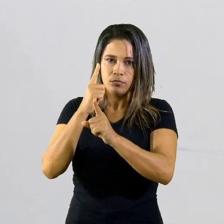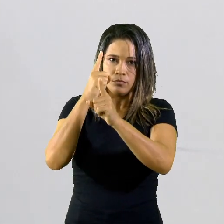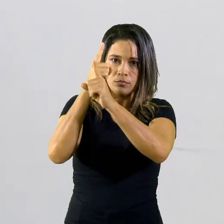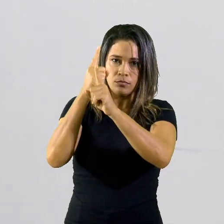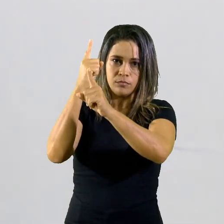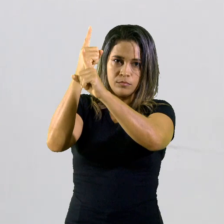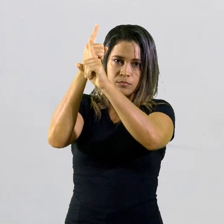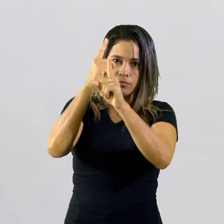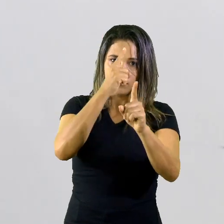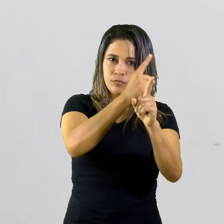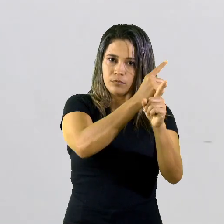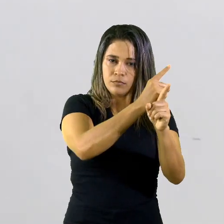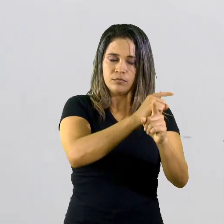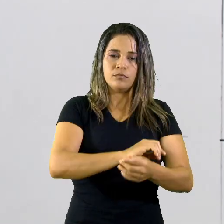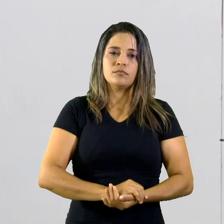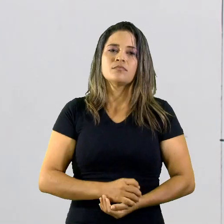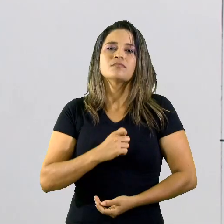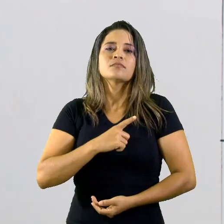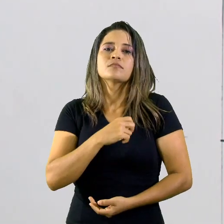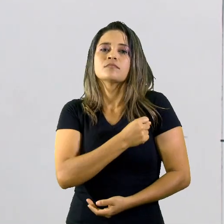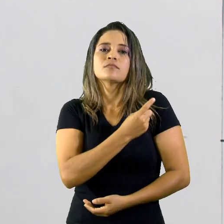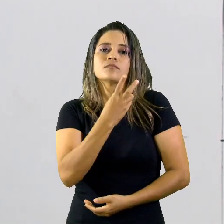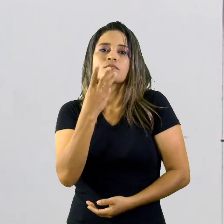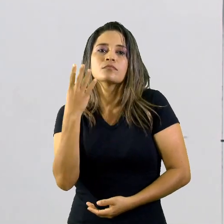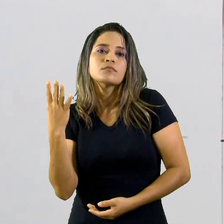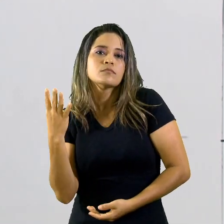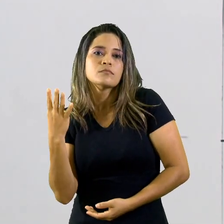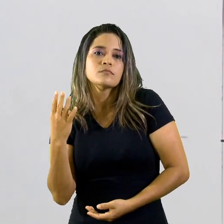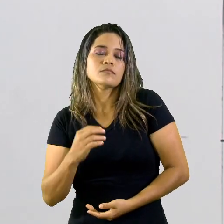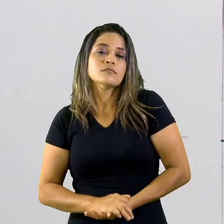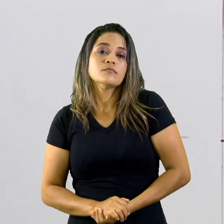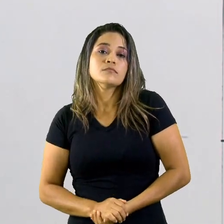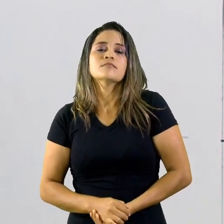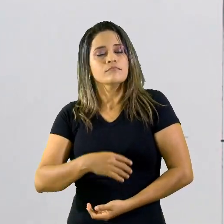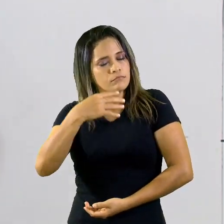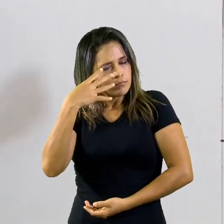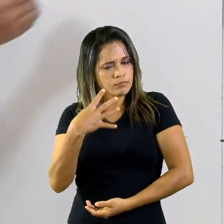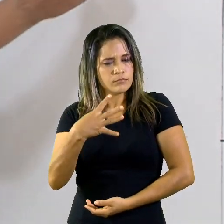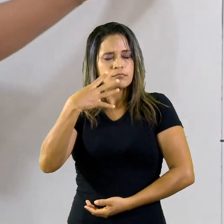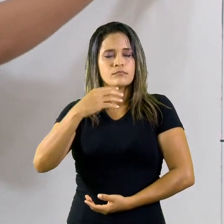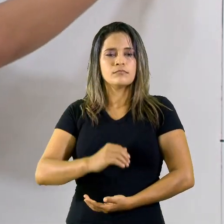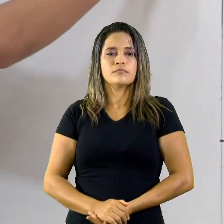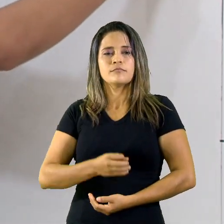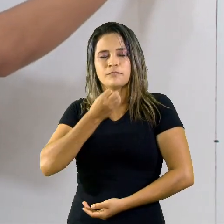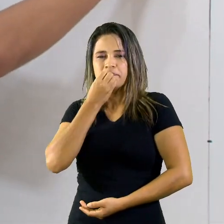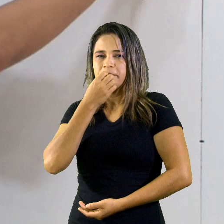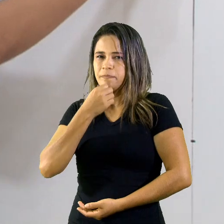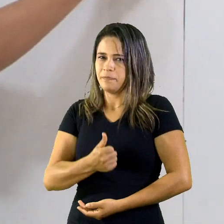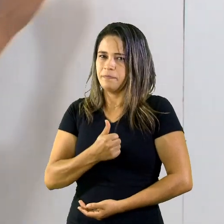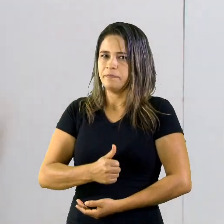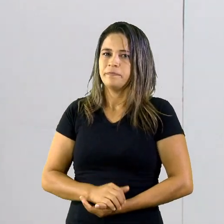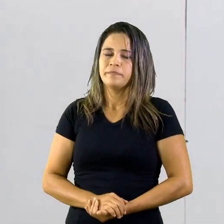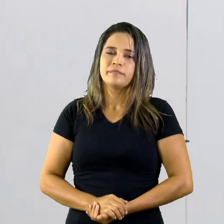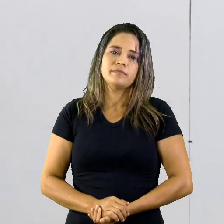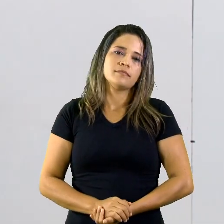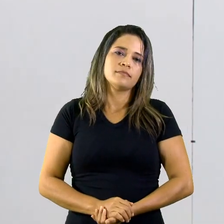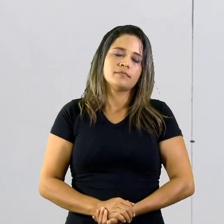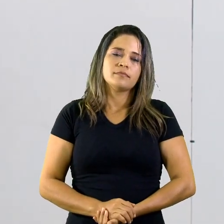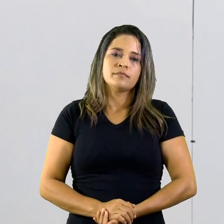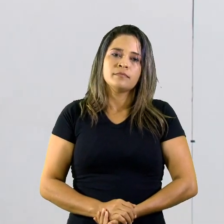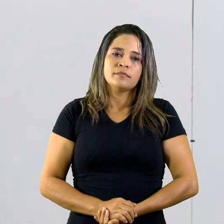aqui, que se encontra bem aqui. Quantos vértices nós podemos observar nessa figura? 4. Muito bem. Vou anotar o número 4